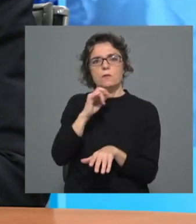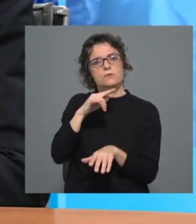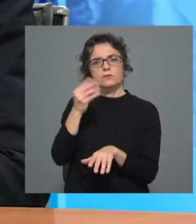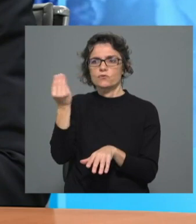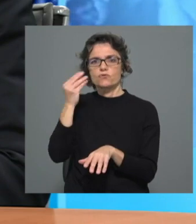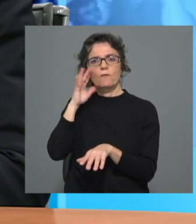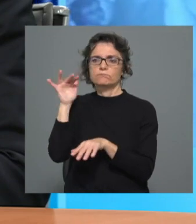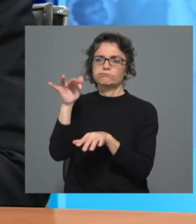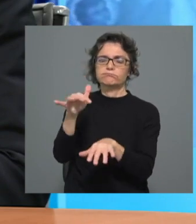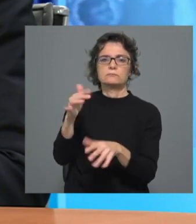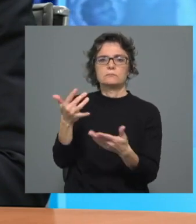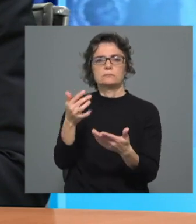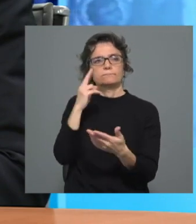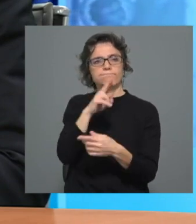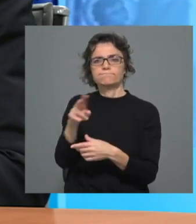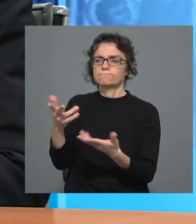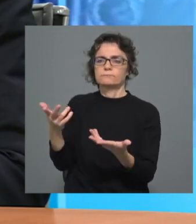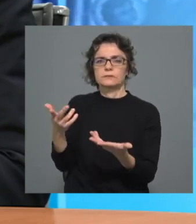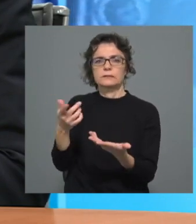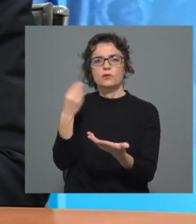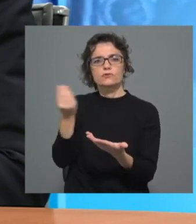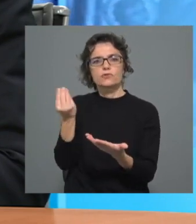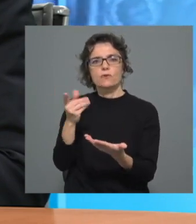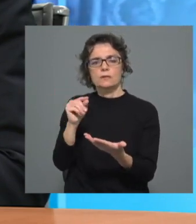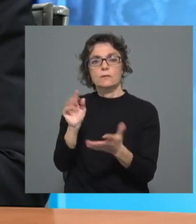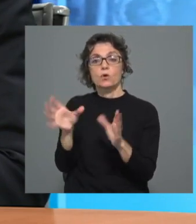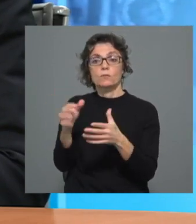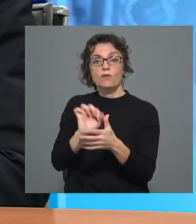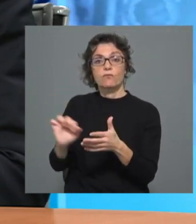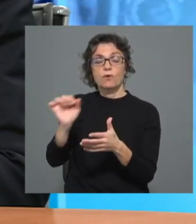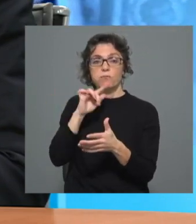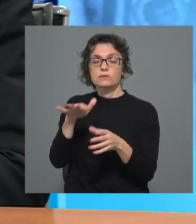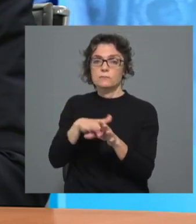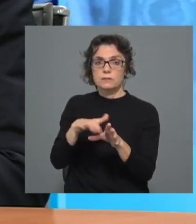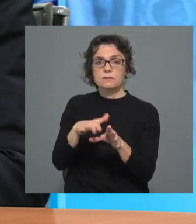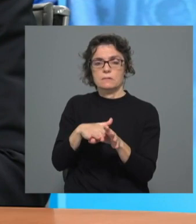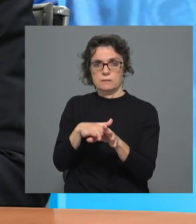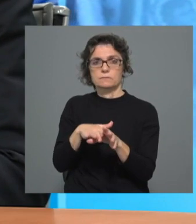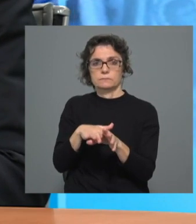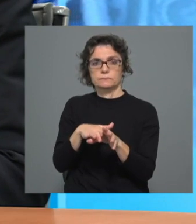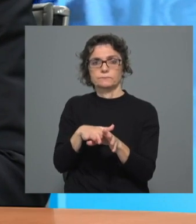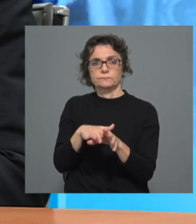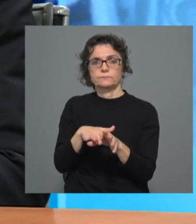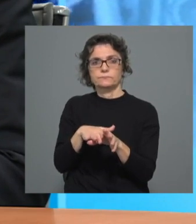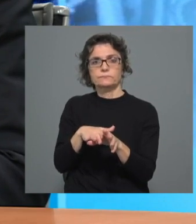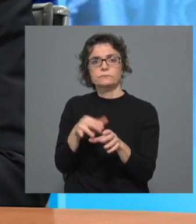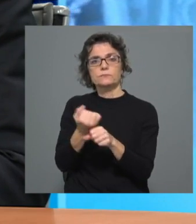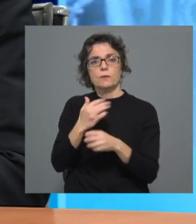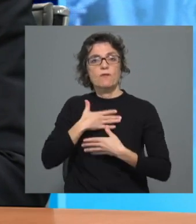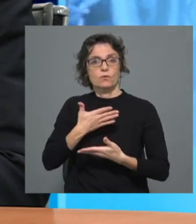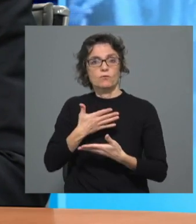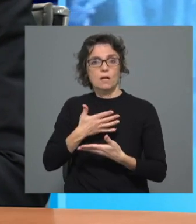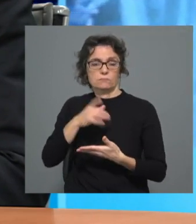jovens e, eventualmente, jovens das suas comunidades poderão participar entre os voluntários das